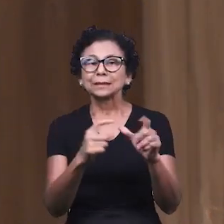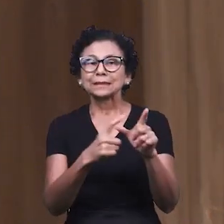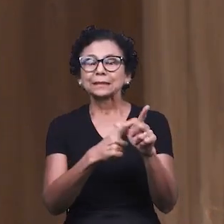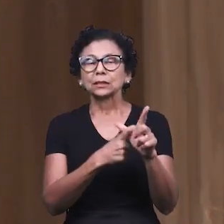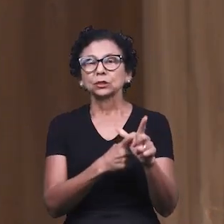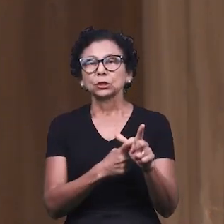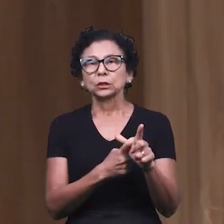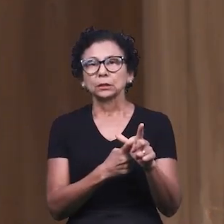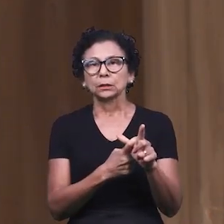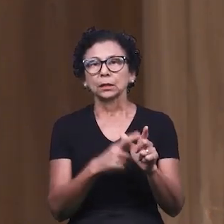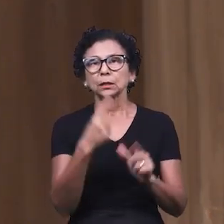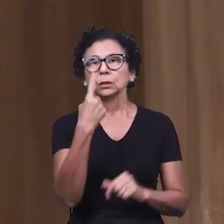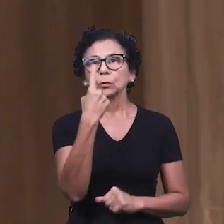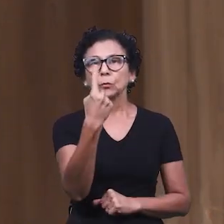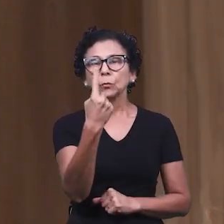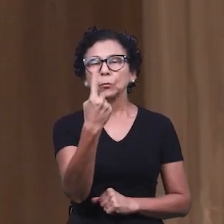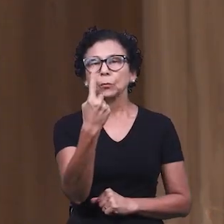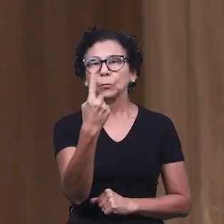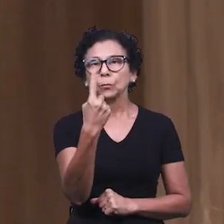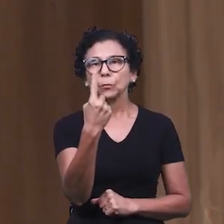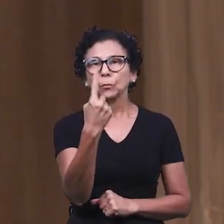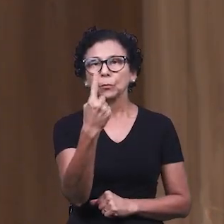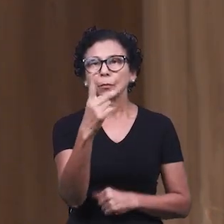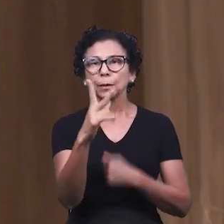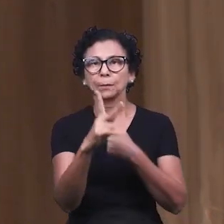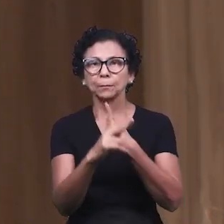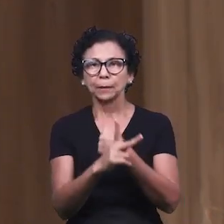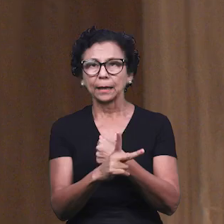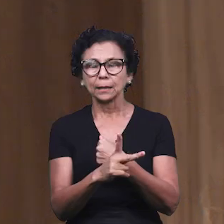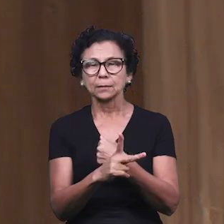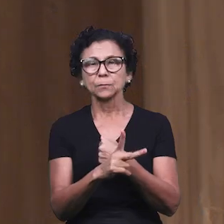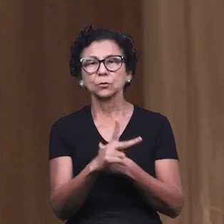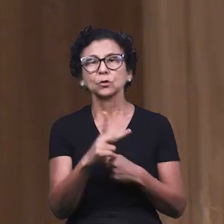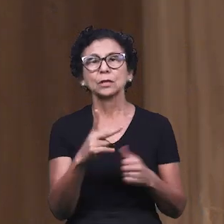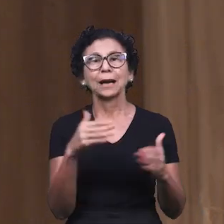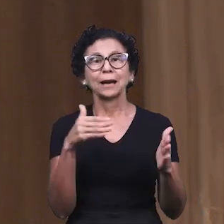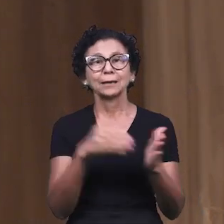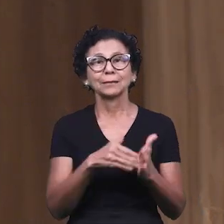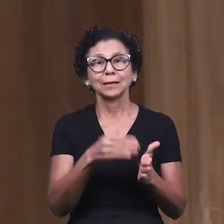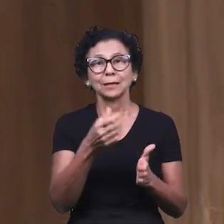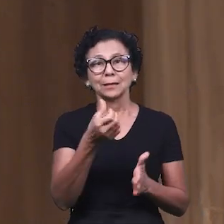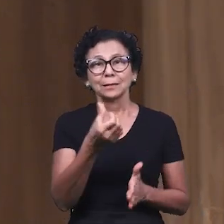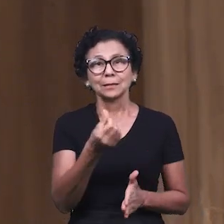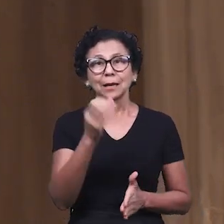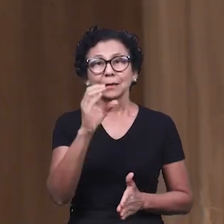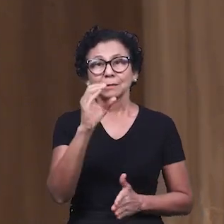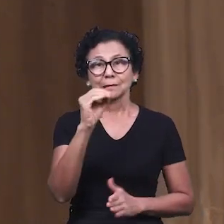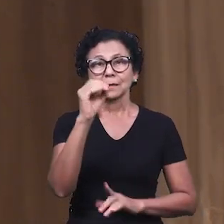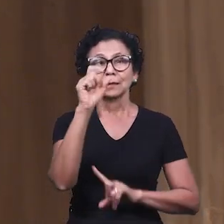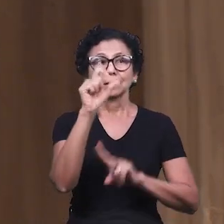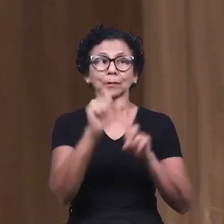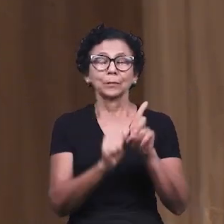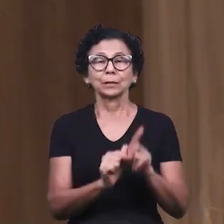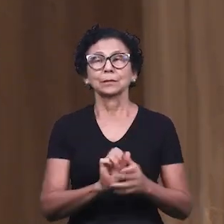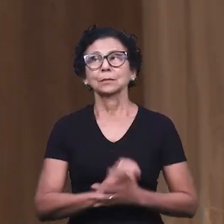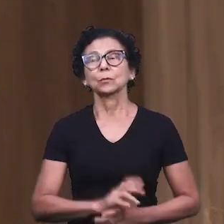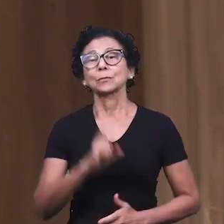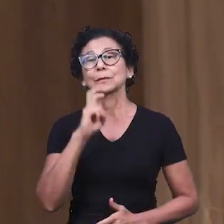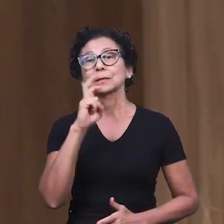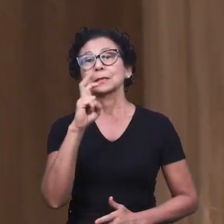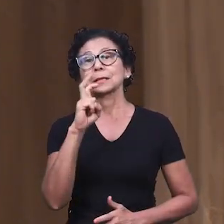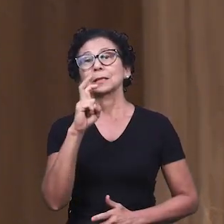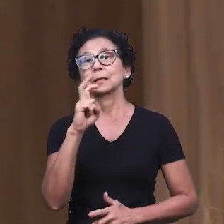pode atingir de forma a 60% mais ou menos do salário mínimo. Se atingir mais do que isso, já